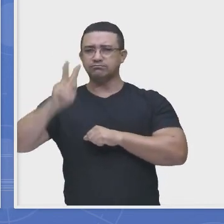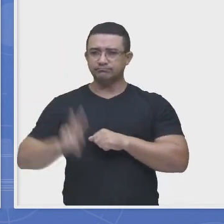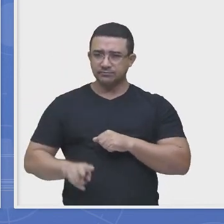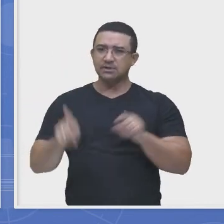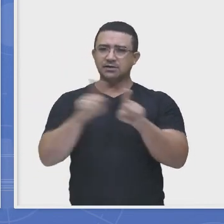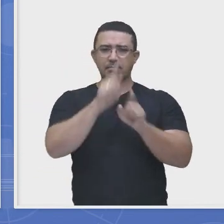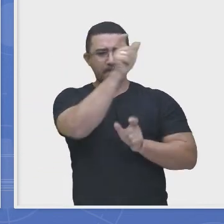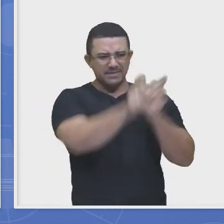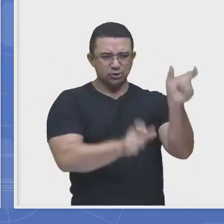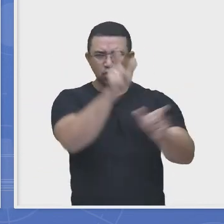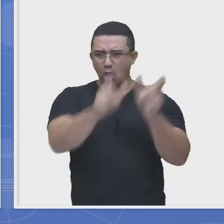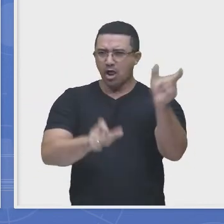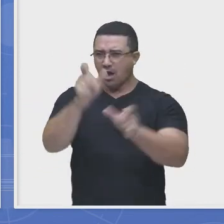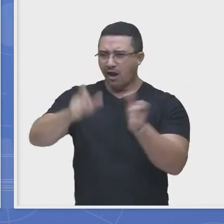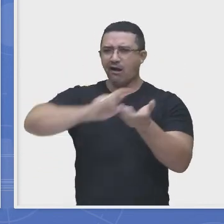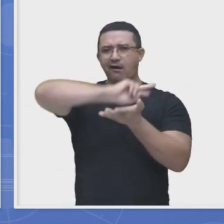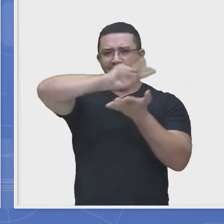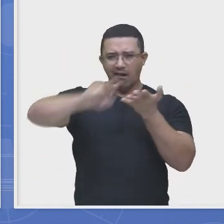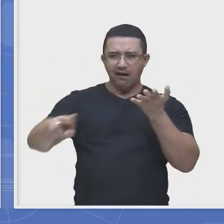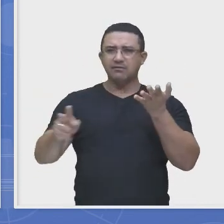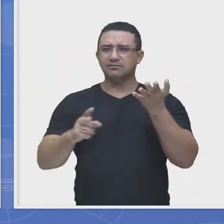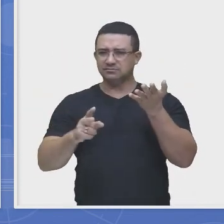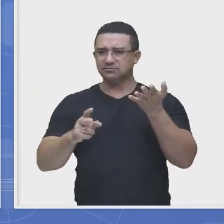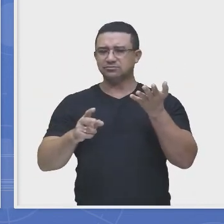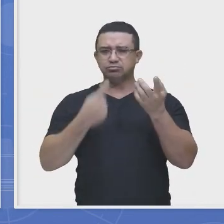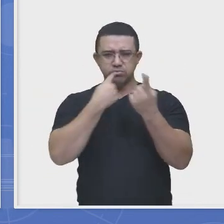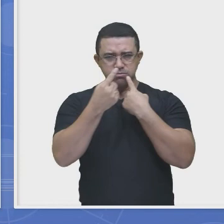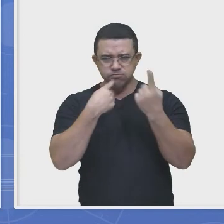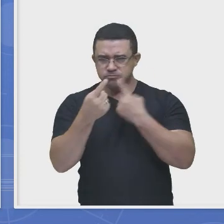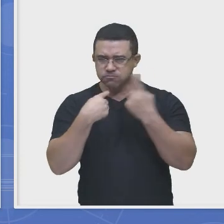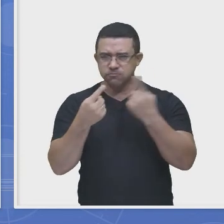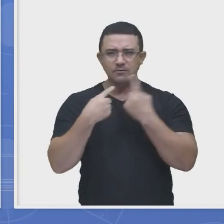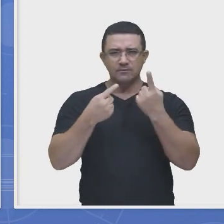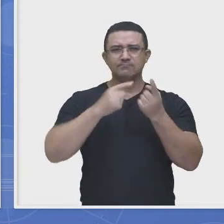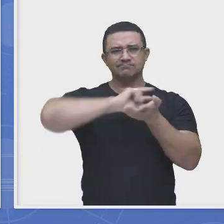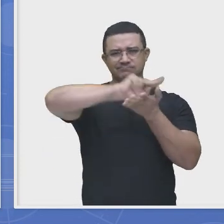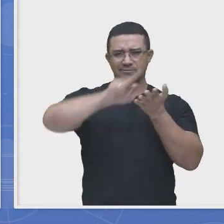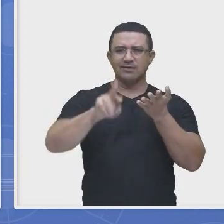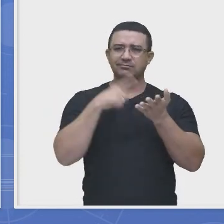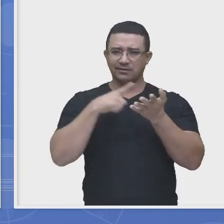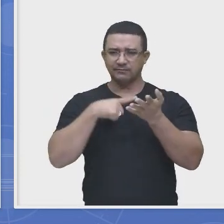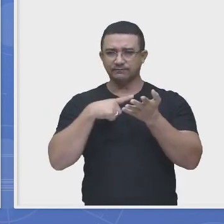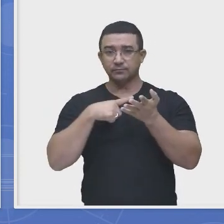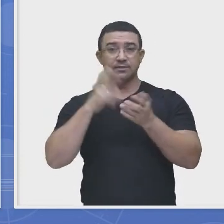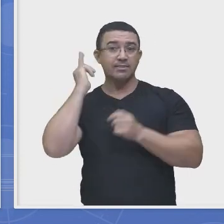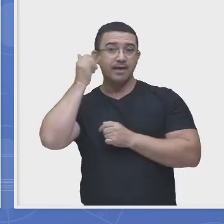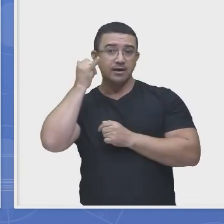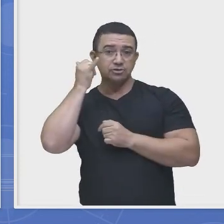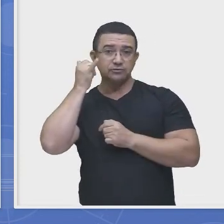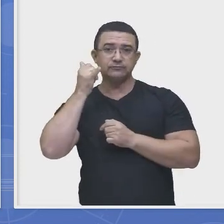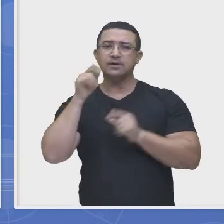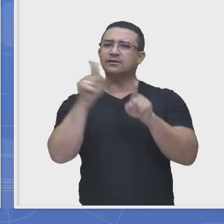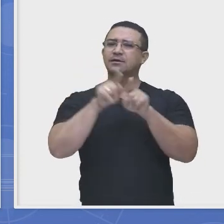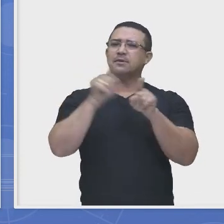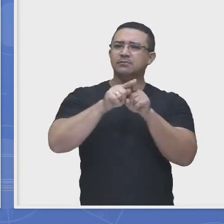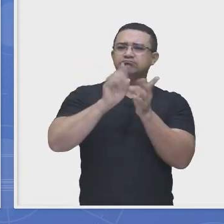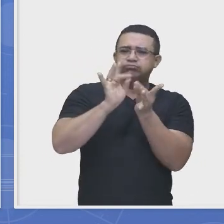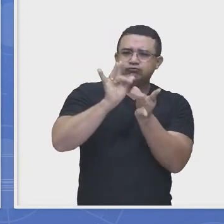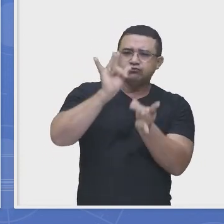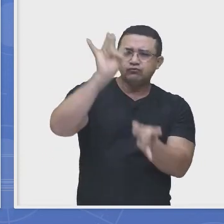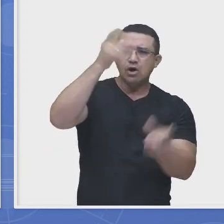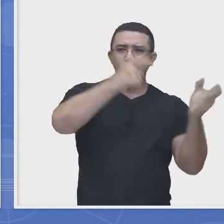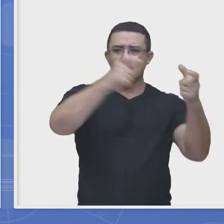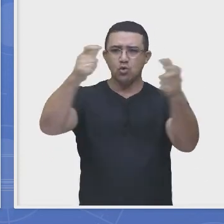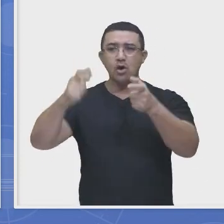de personagens, falas, discurso direto, discurso indireto, certo? Vai especificar o lugar, quando